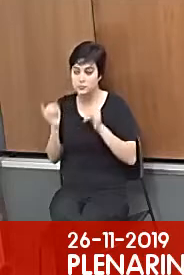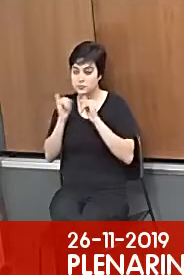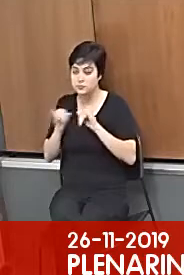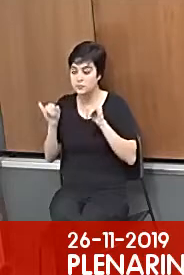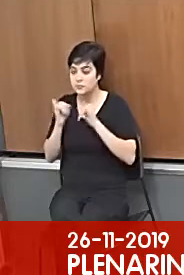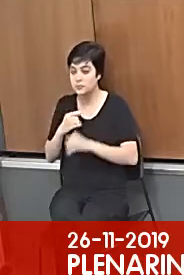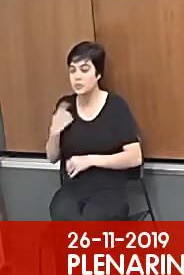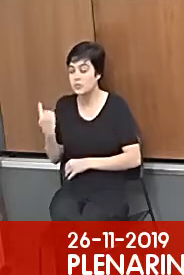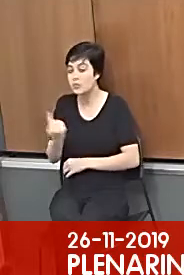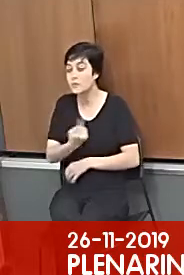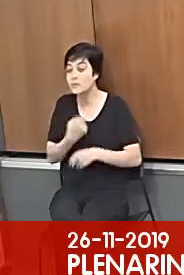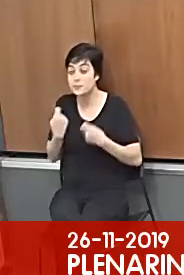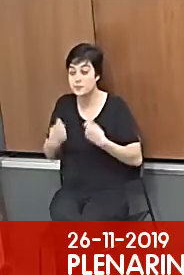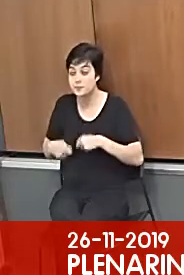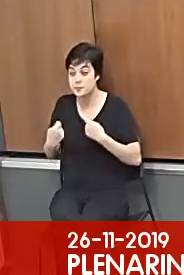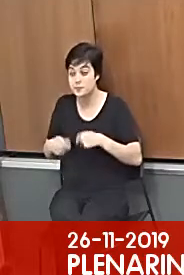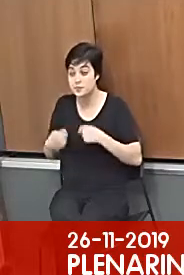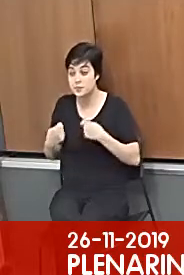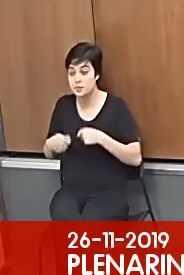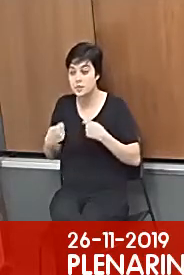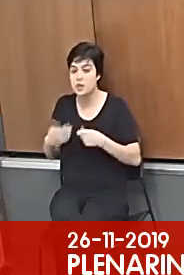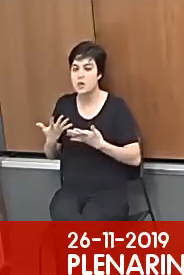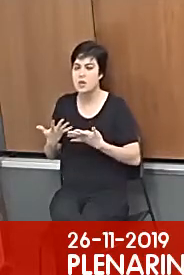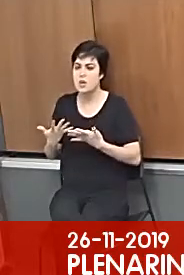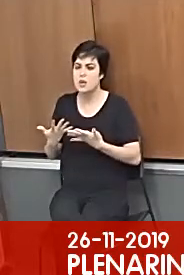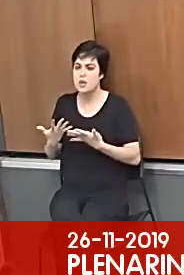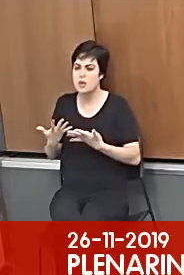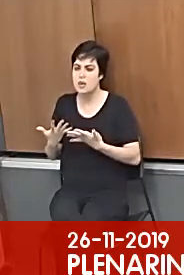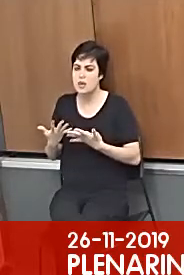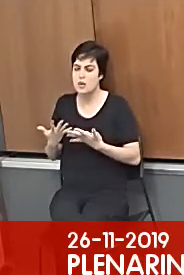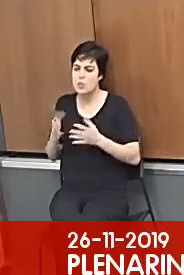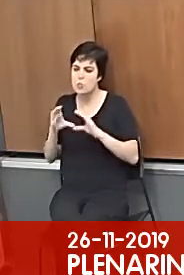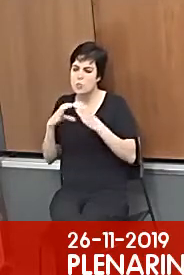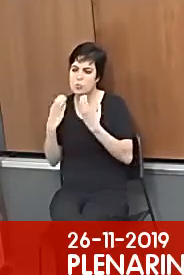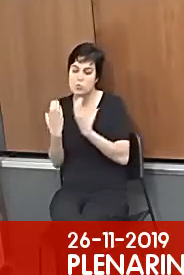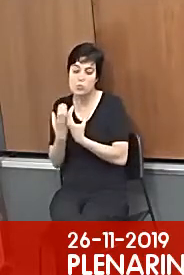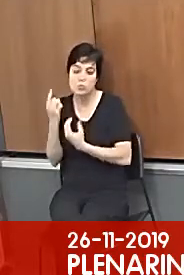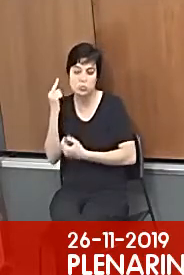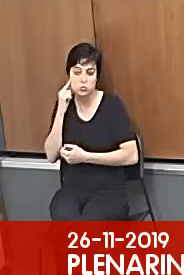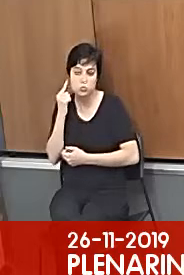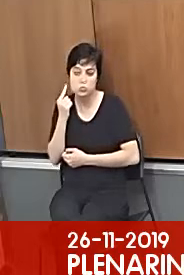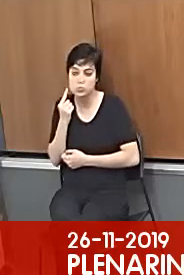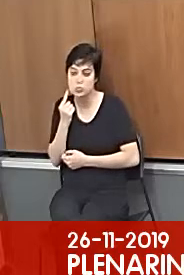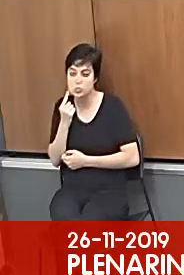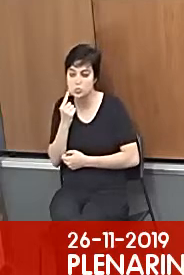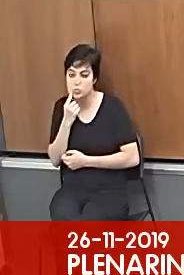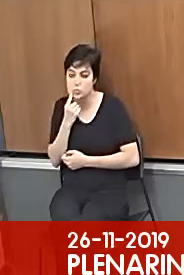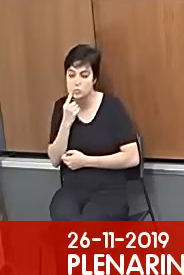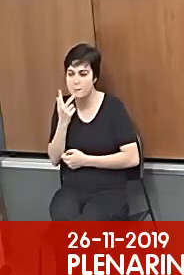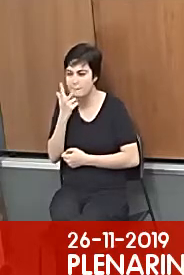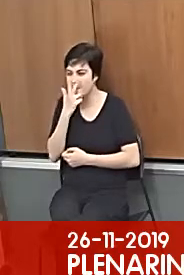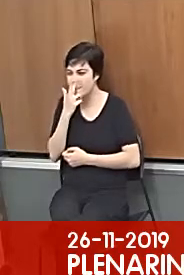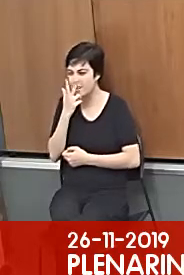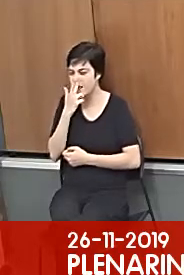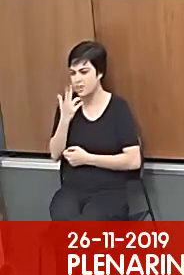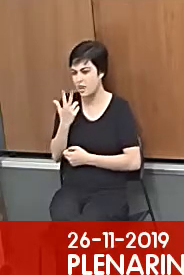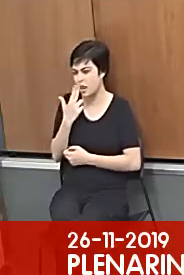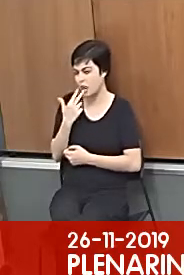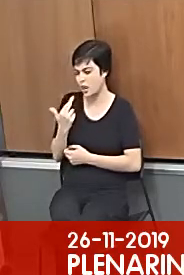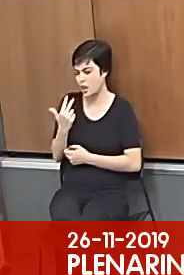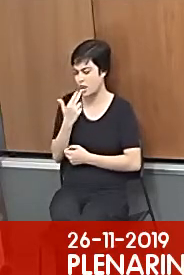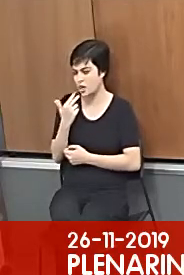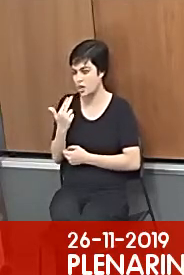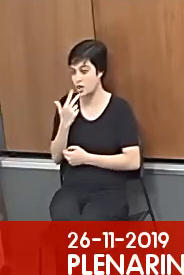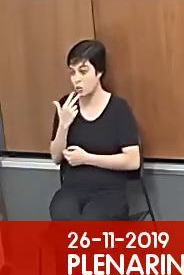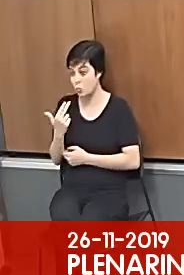quando precisamos tratar da comunidade surda, é de que, quando se fala de uma outra língua, se fala de